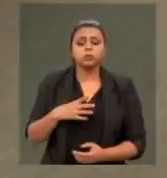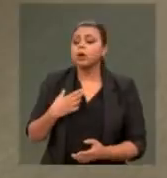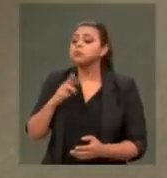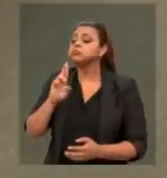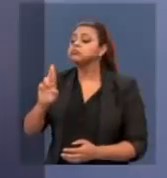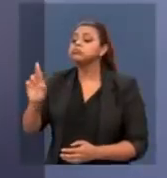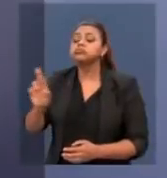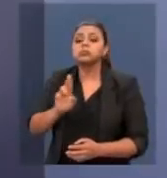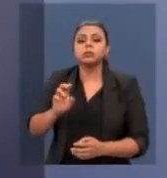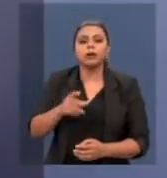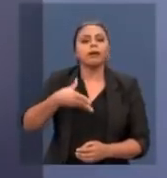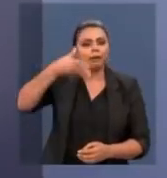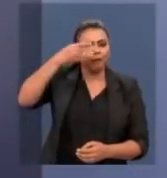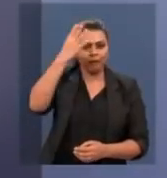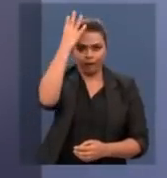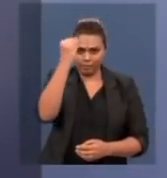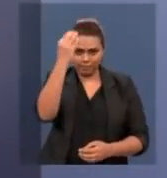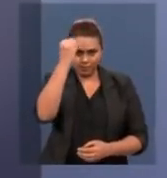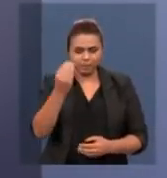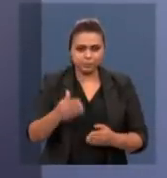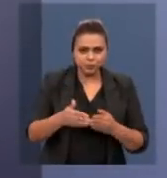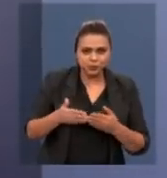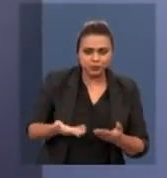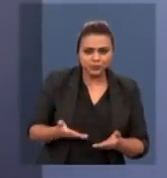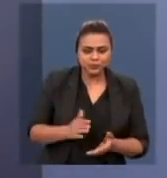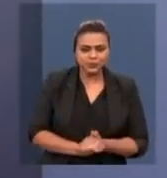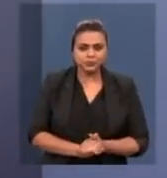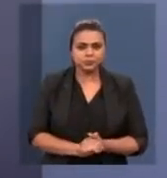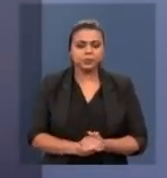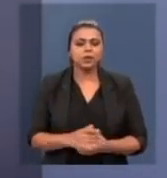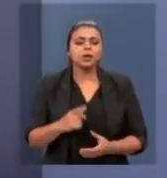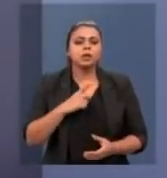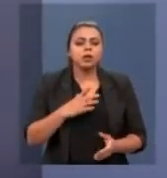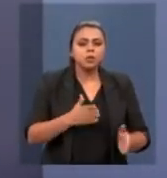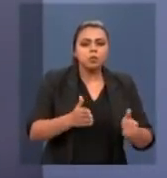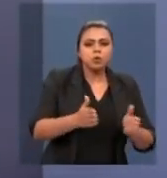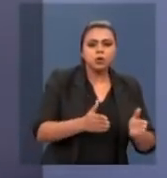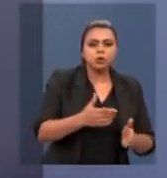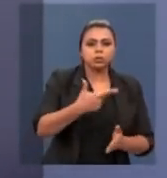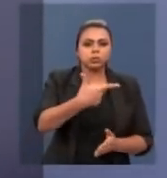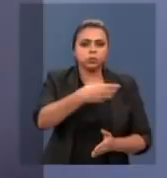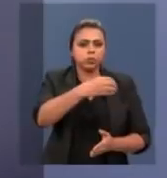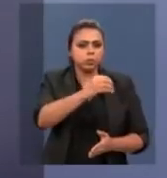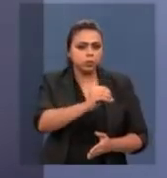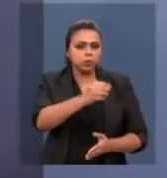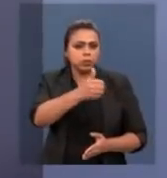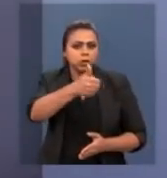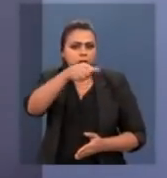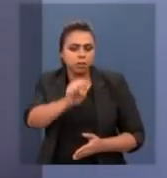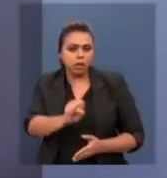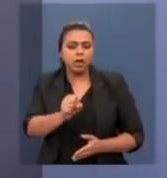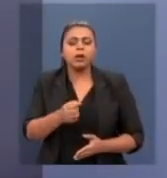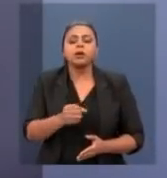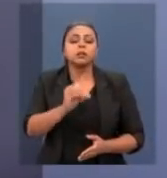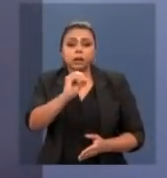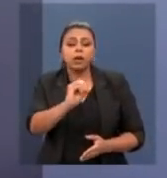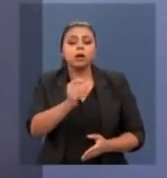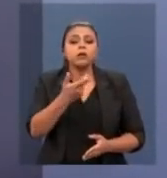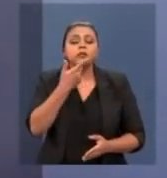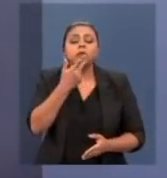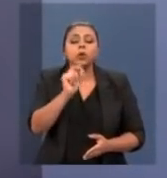renato casagrande por favor no programa de 2010 ele falou de brt